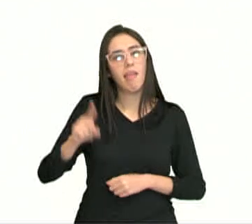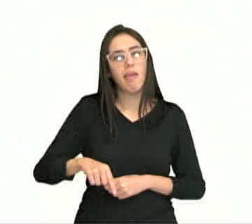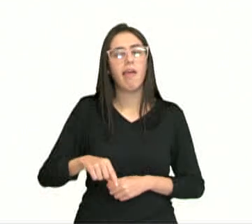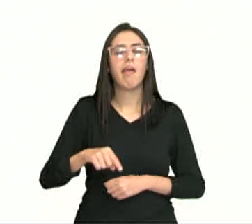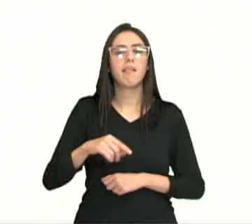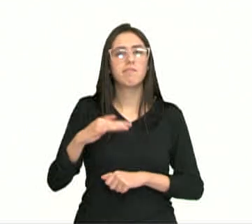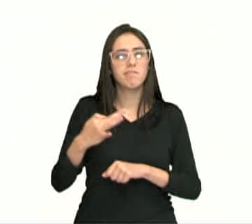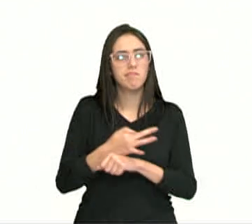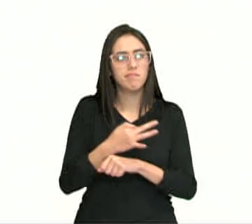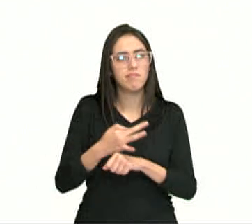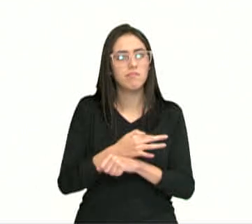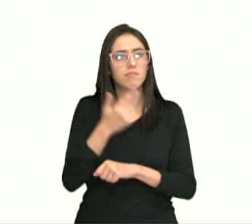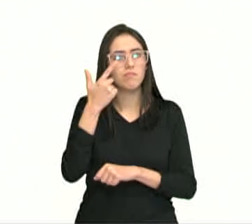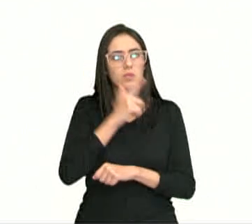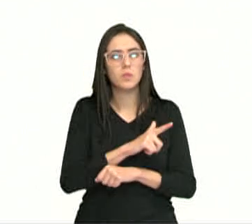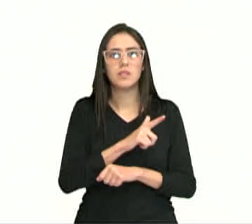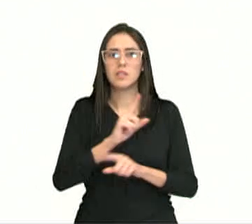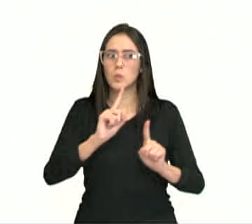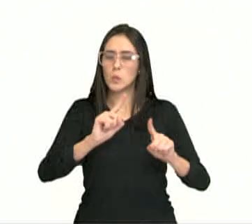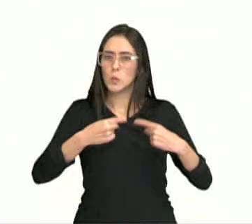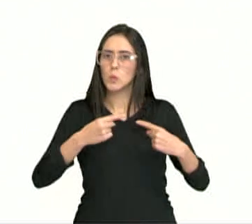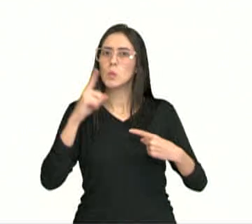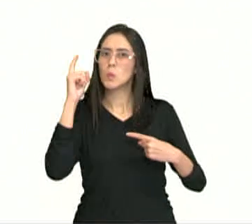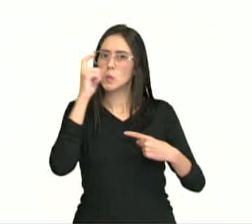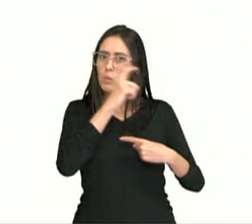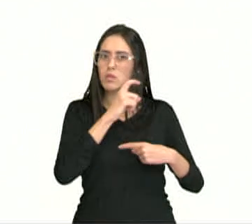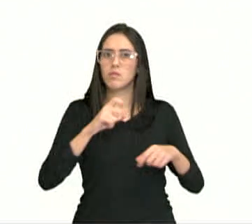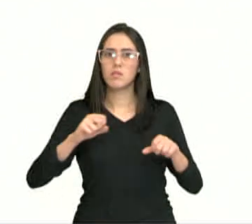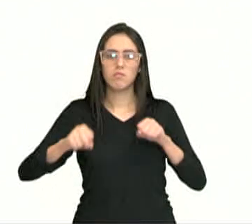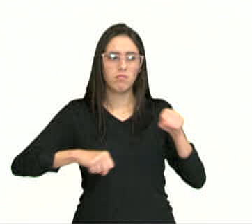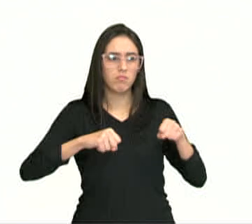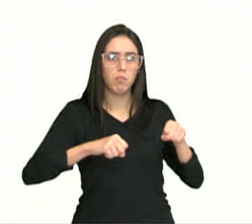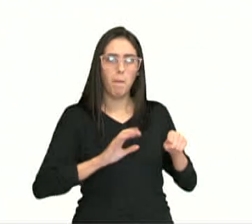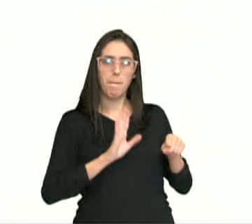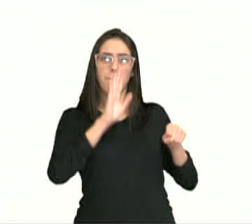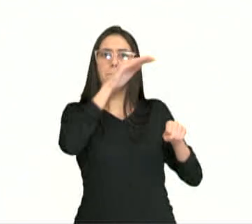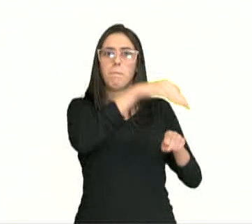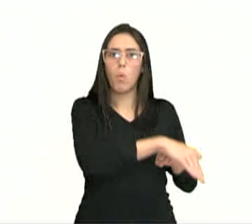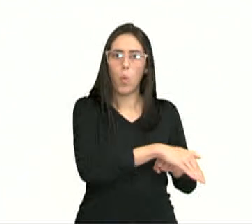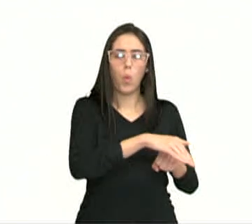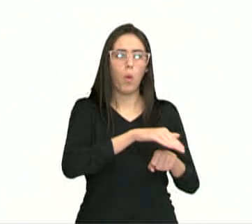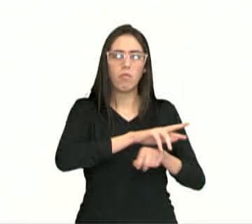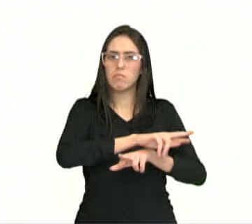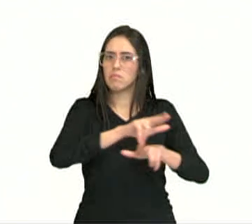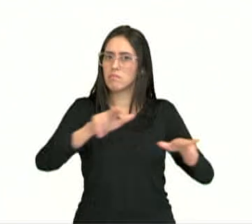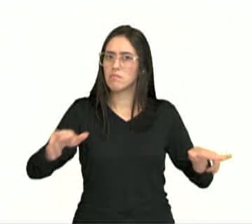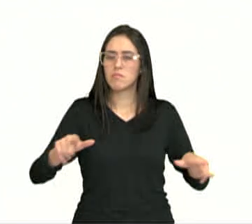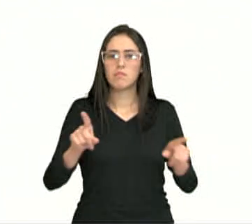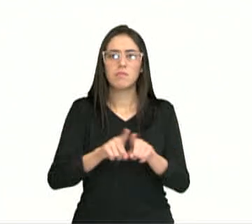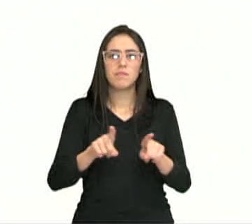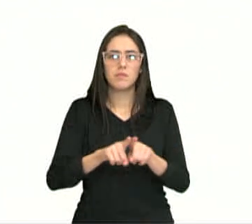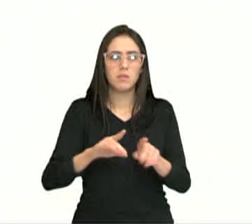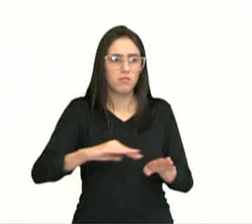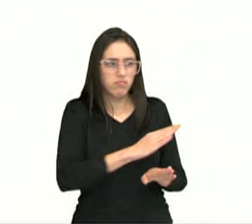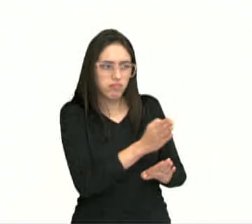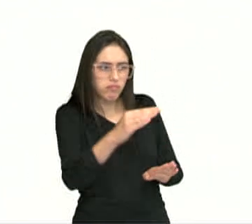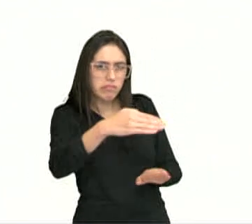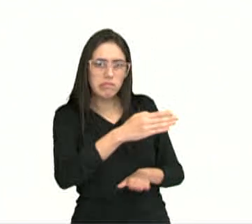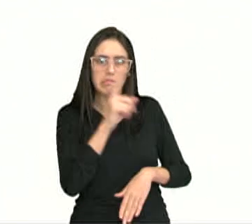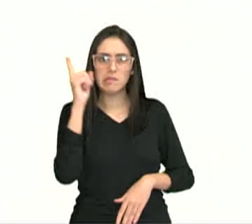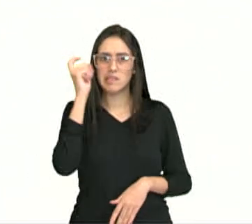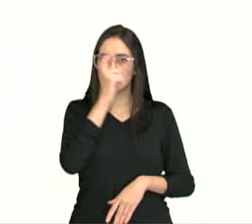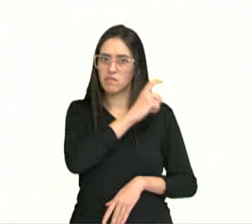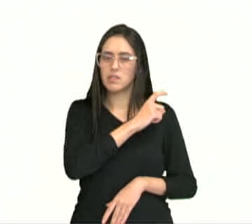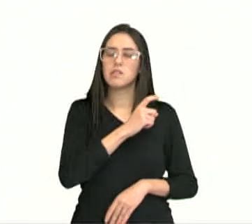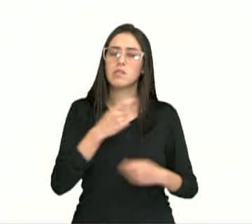de suportar grandes desafios, como saltar, ultrapassar obstáculos e andar por terrenos de difíceis acessos. Então